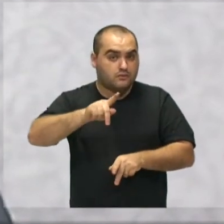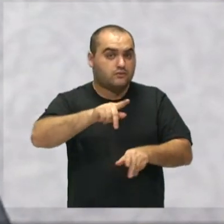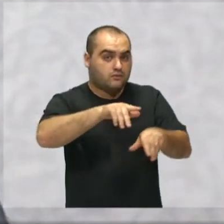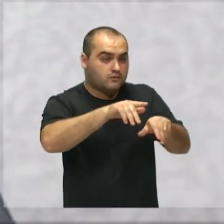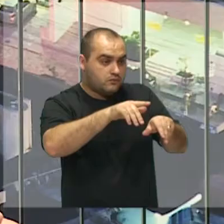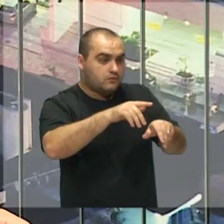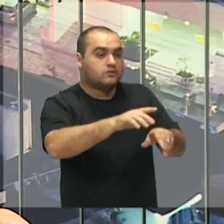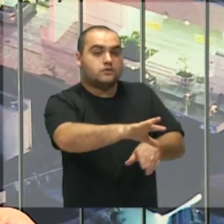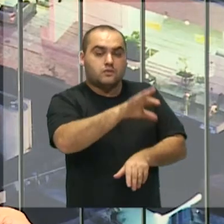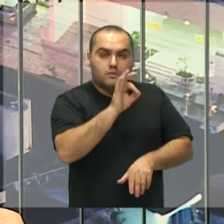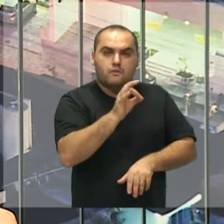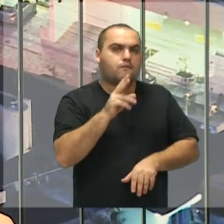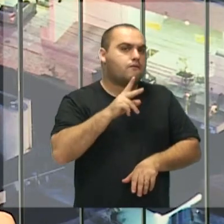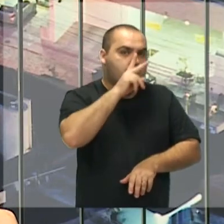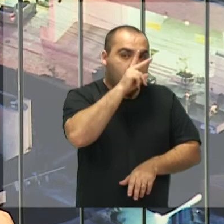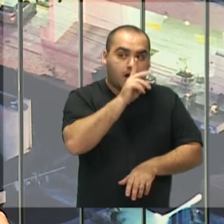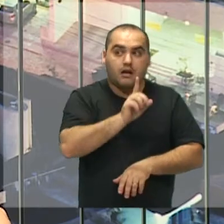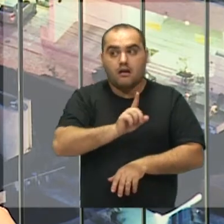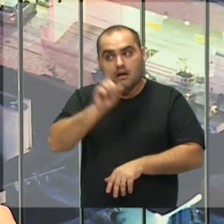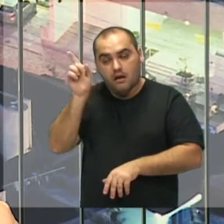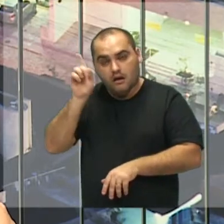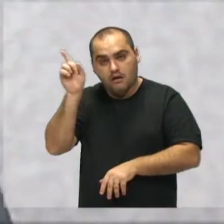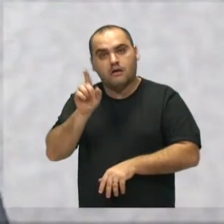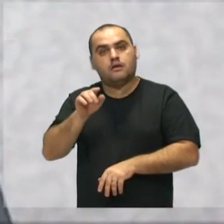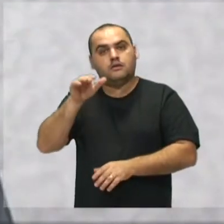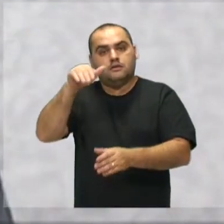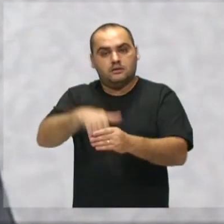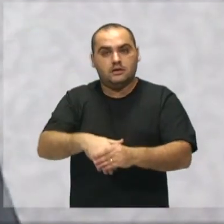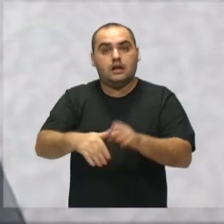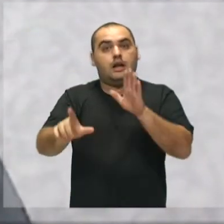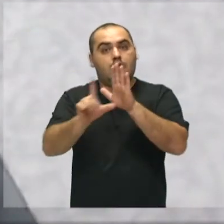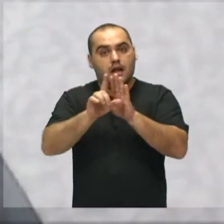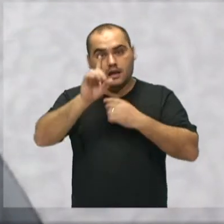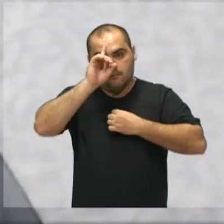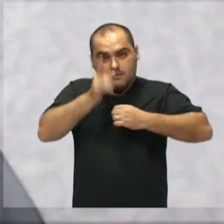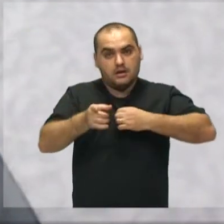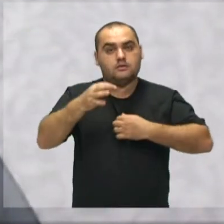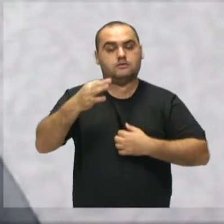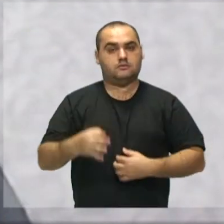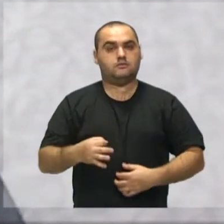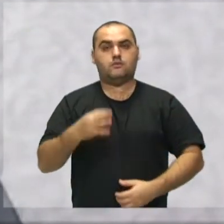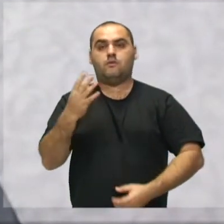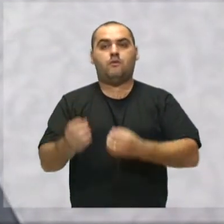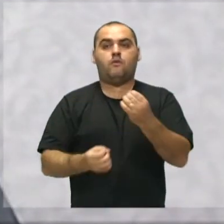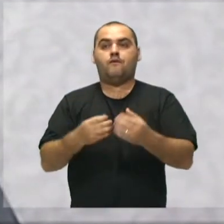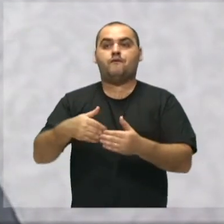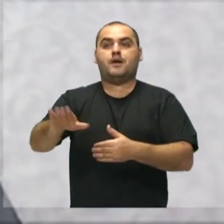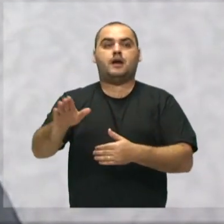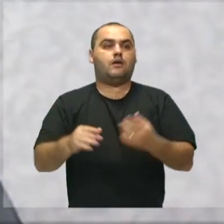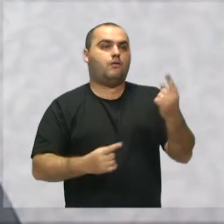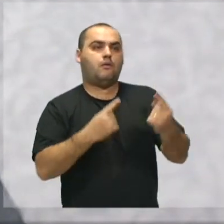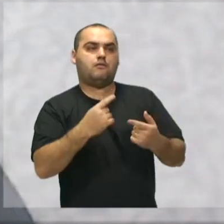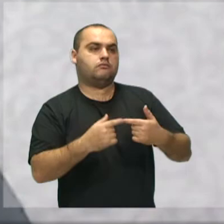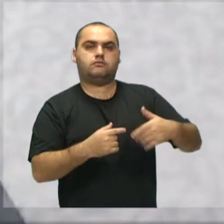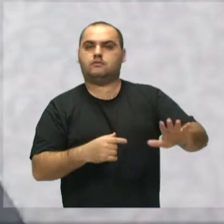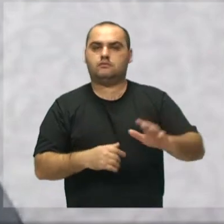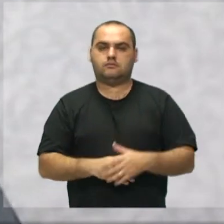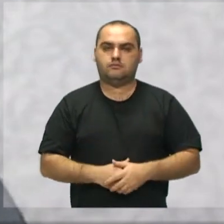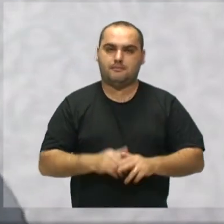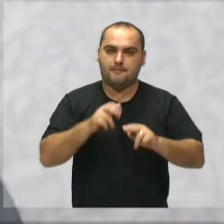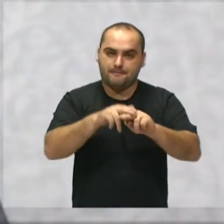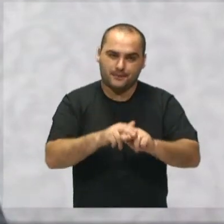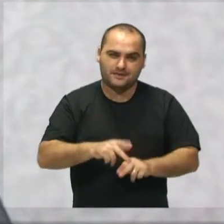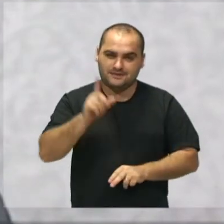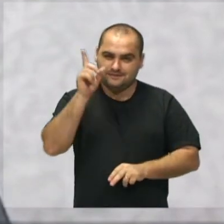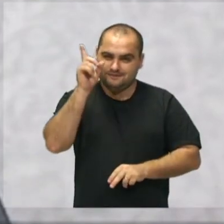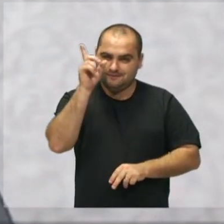eleição de pessoas. Lá eles elegem, inclusive, leis, né? qual que vai e qual que não vai, enfim. Por isso essa diferença. Então,